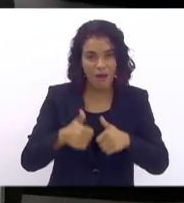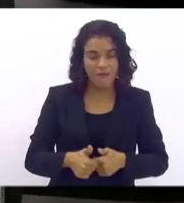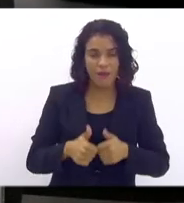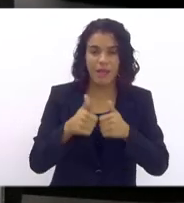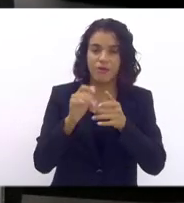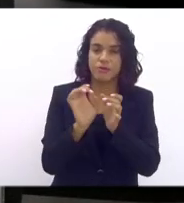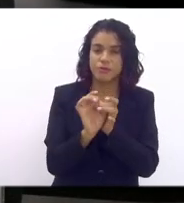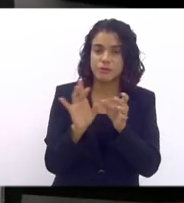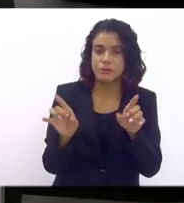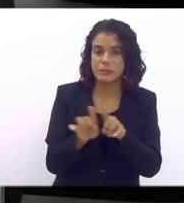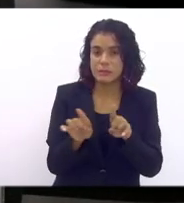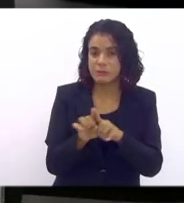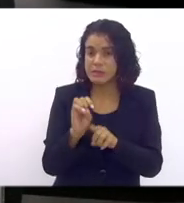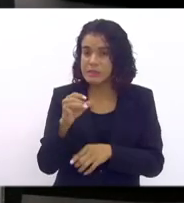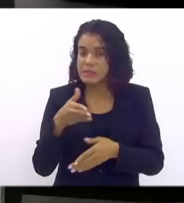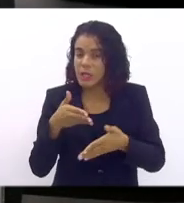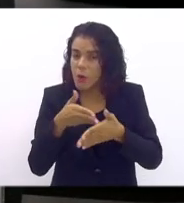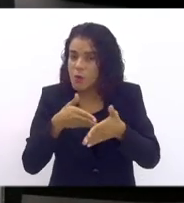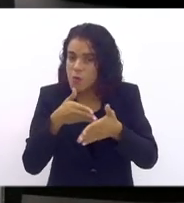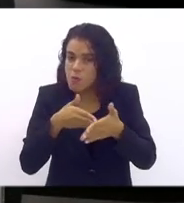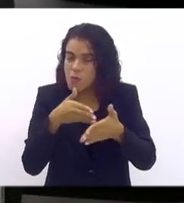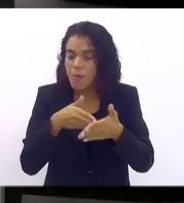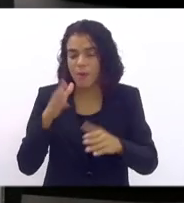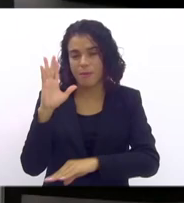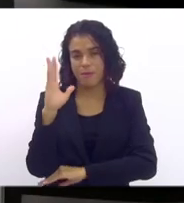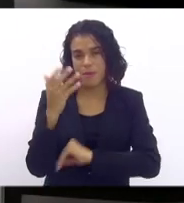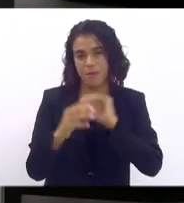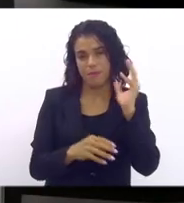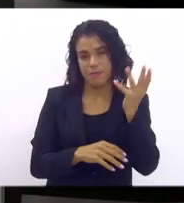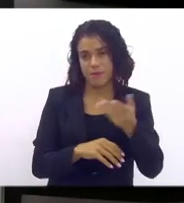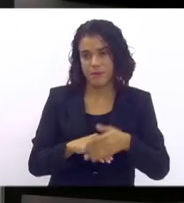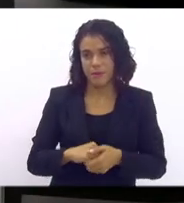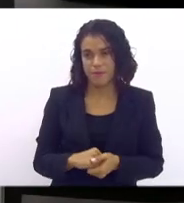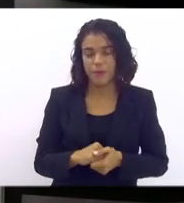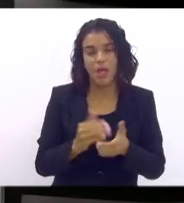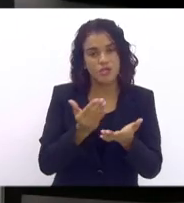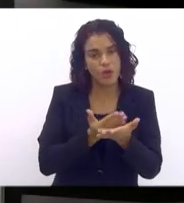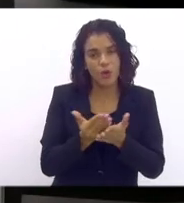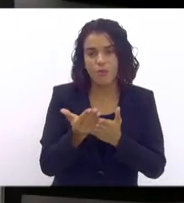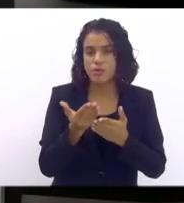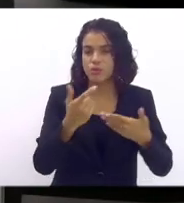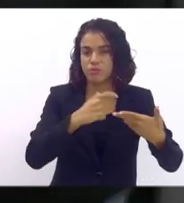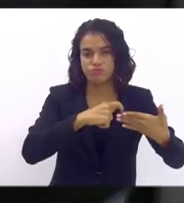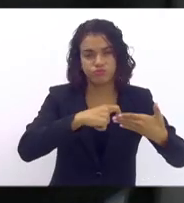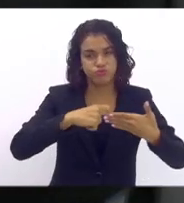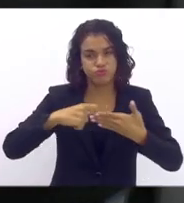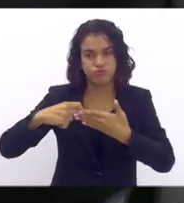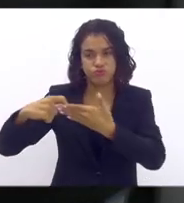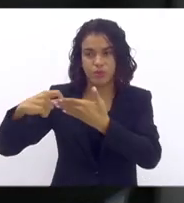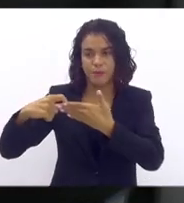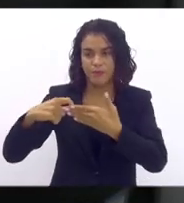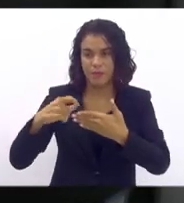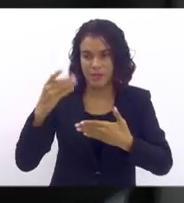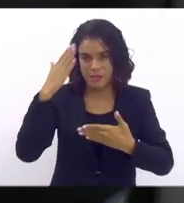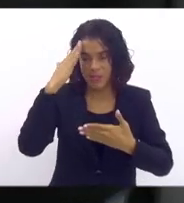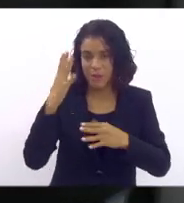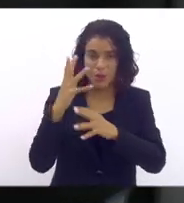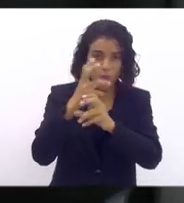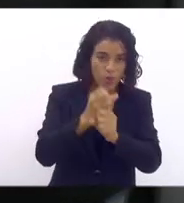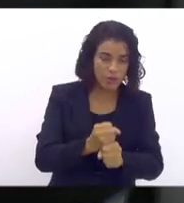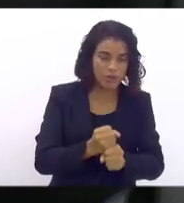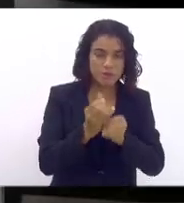havia alguma implicação ambiental os aspectos de prevenção e aí a gente já começou a operação de retirada mas você tem conhecimento de quantas embarcações já foram